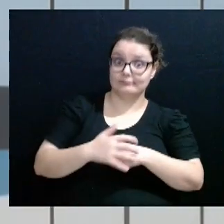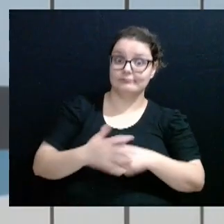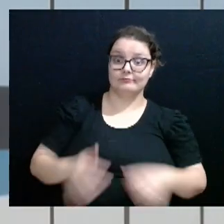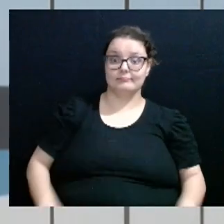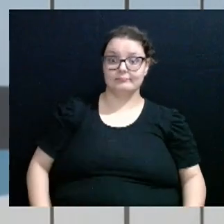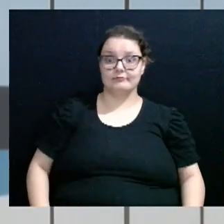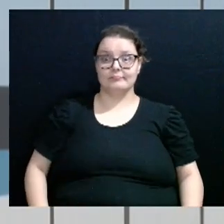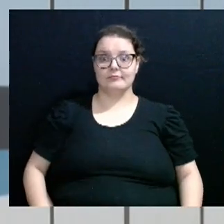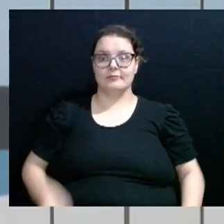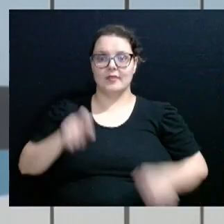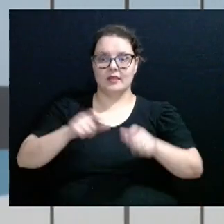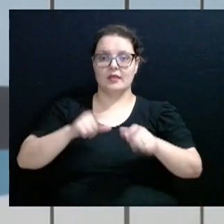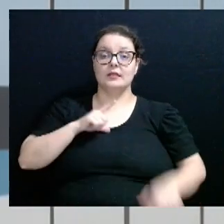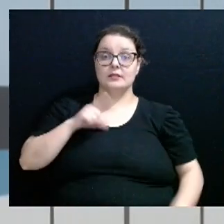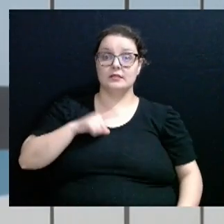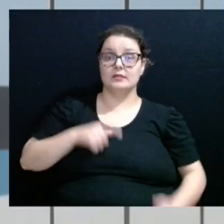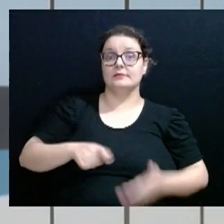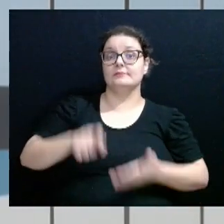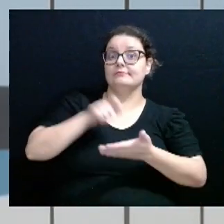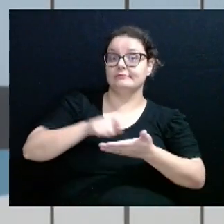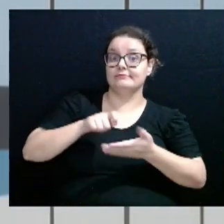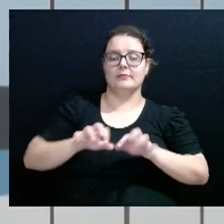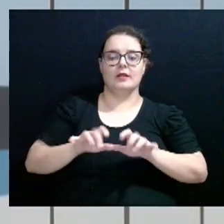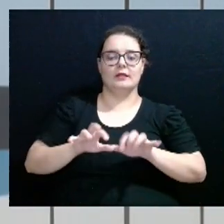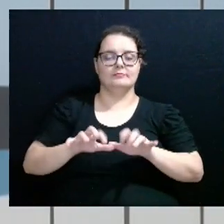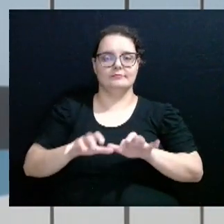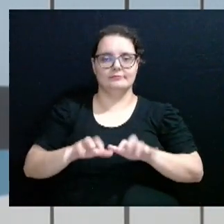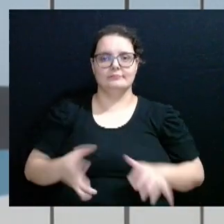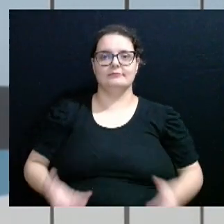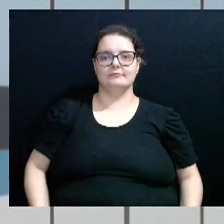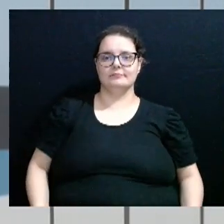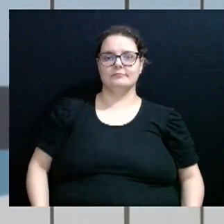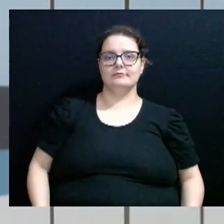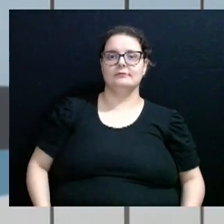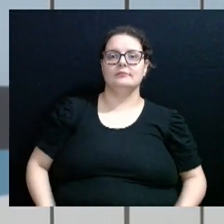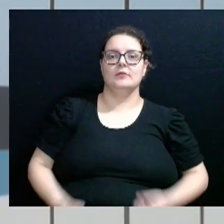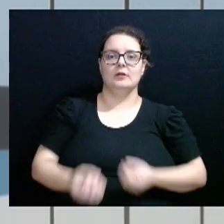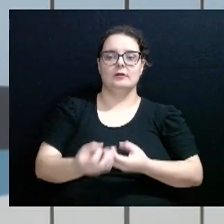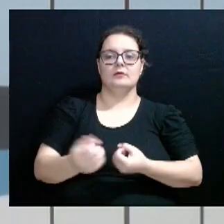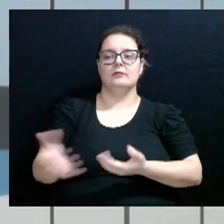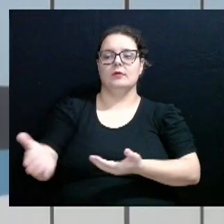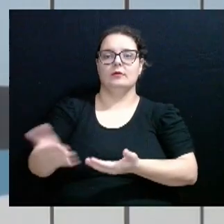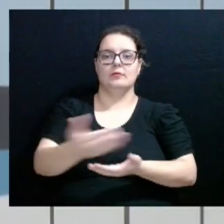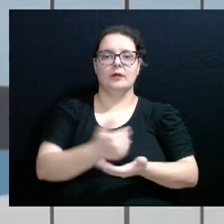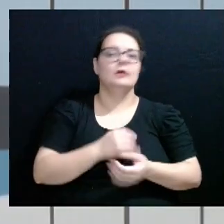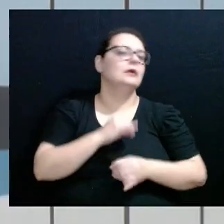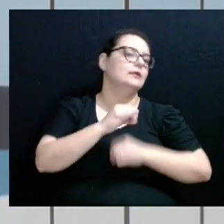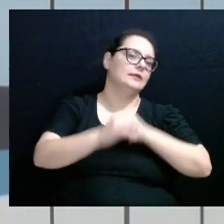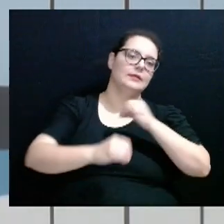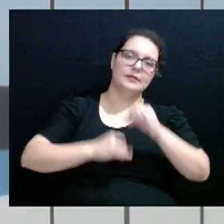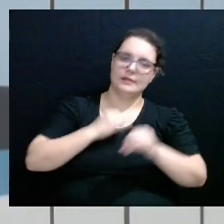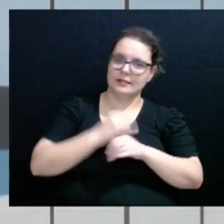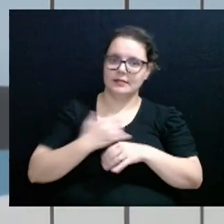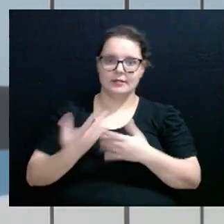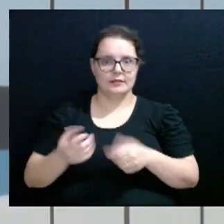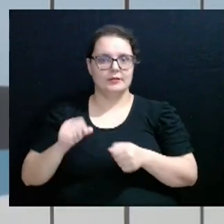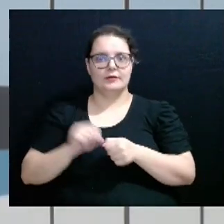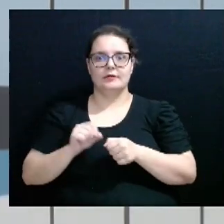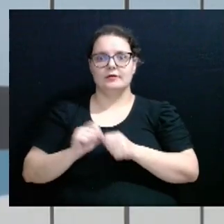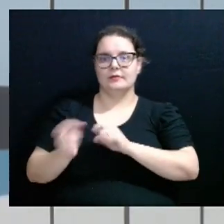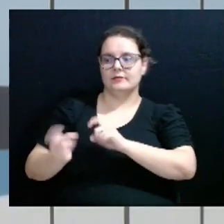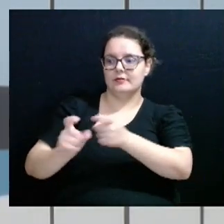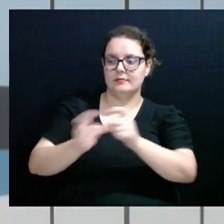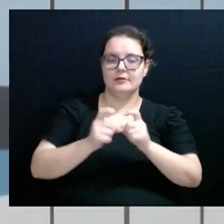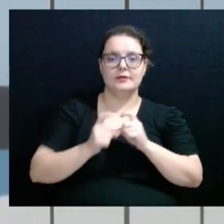possibilidade de escreverem, coletando informações na internet ou fazendo reuniões por